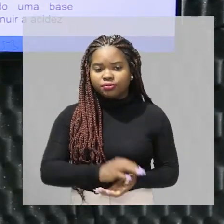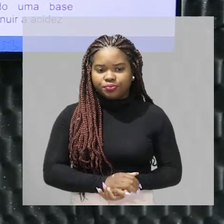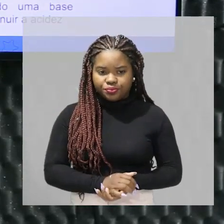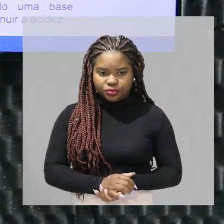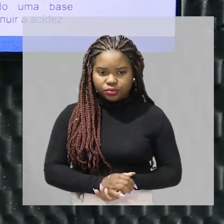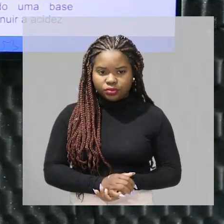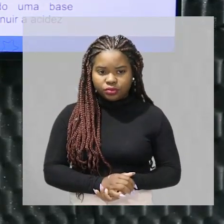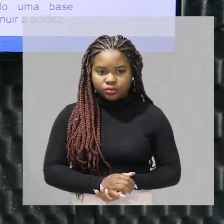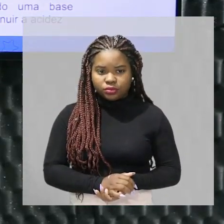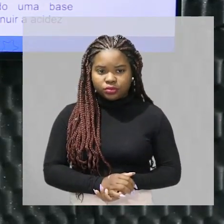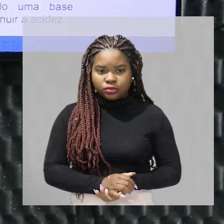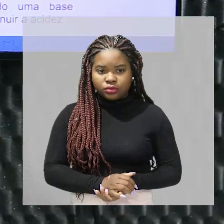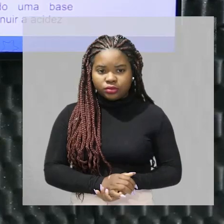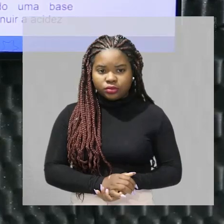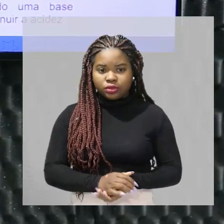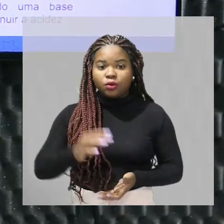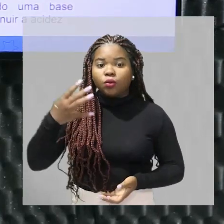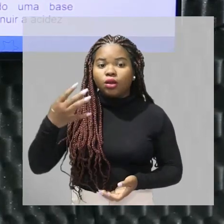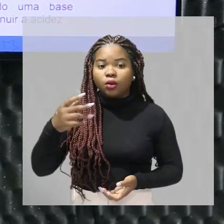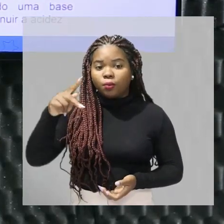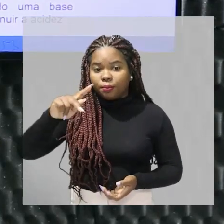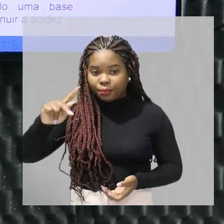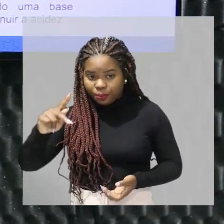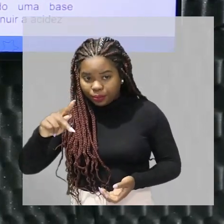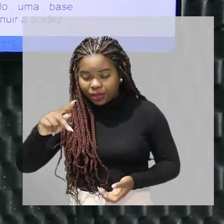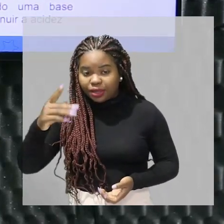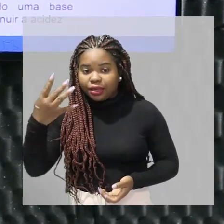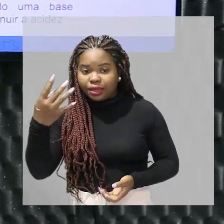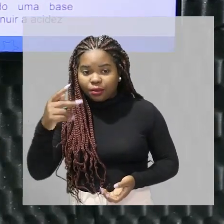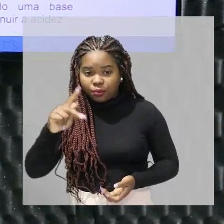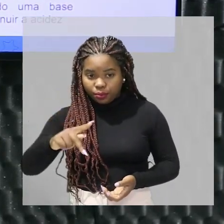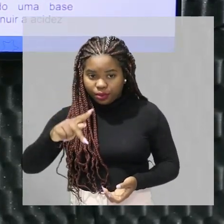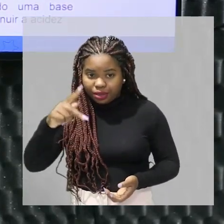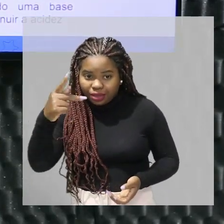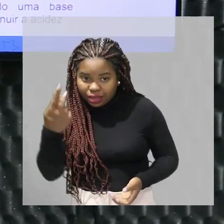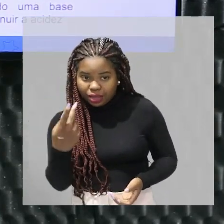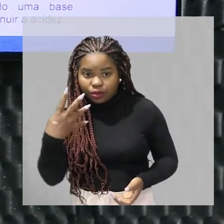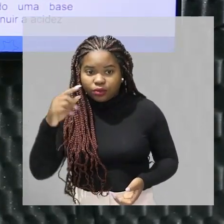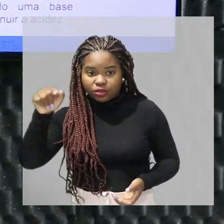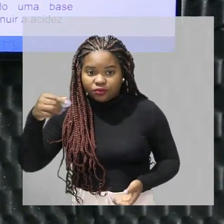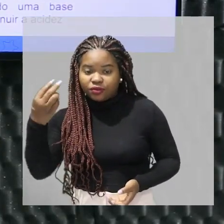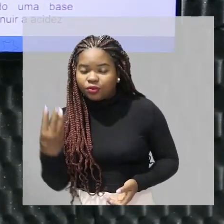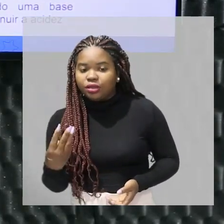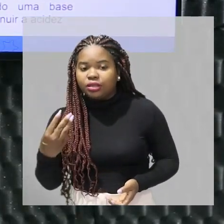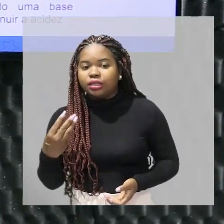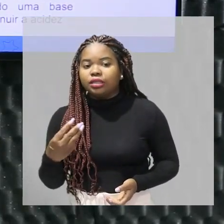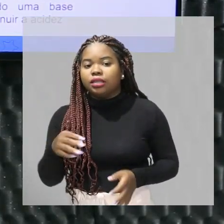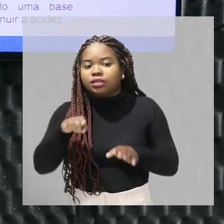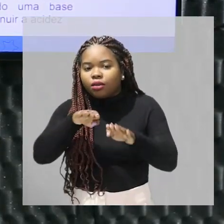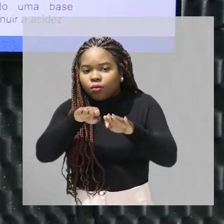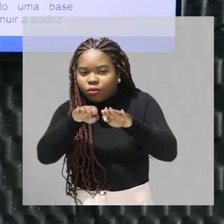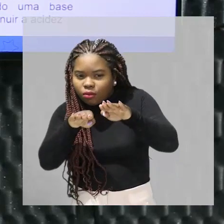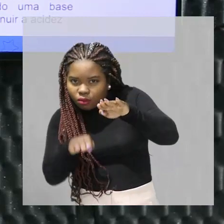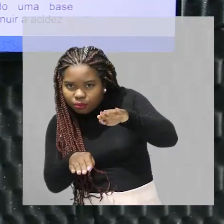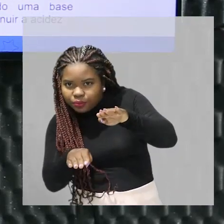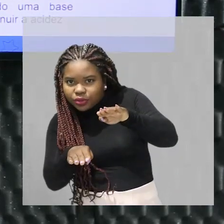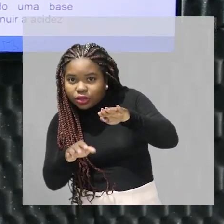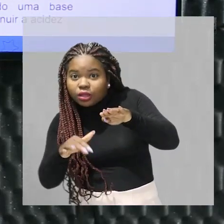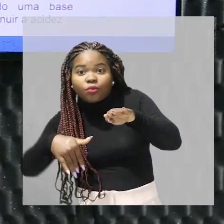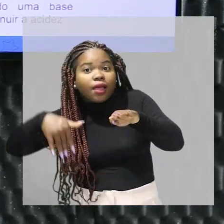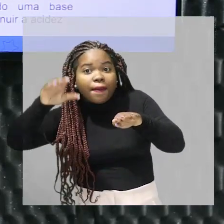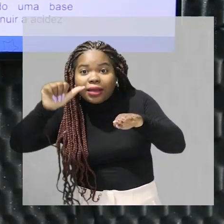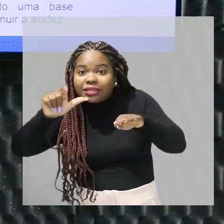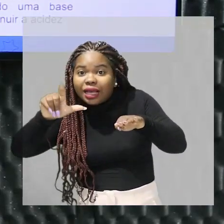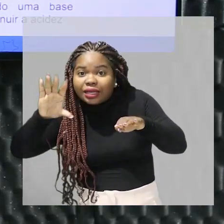pH abaixo do ideal, ou seja, está mais ácida. Então, eu preciso aumentar